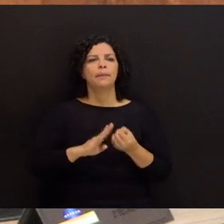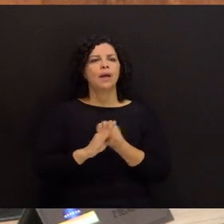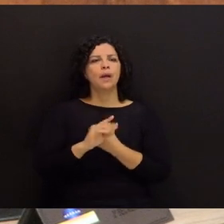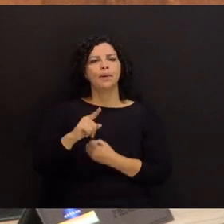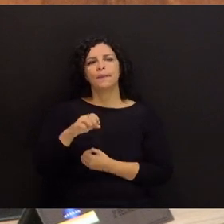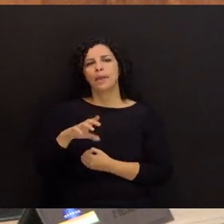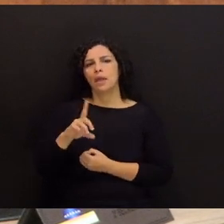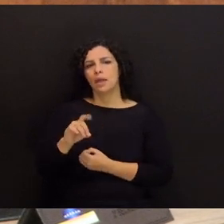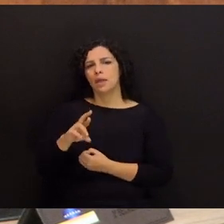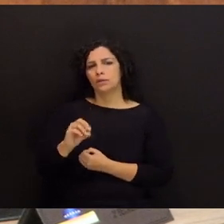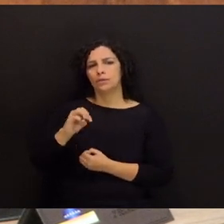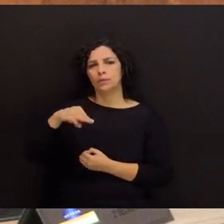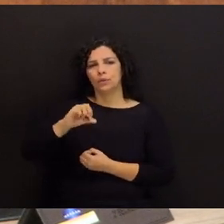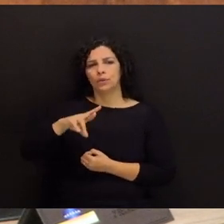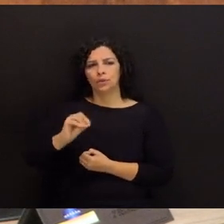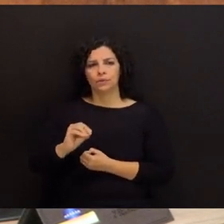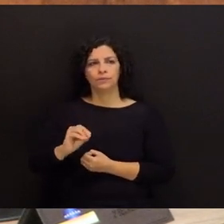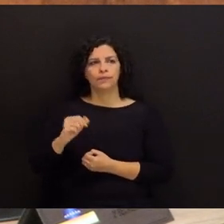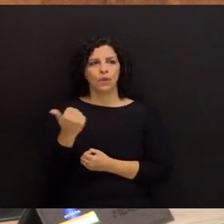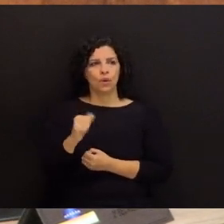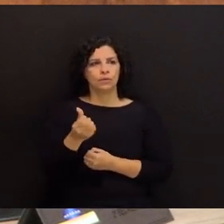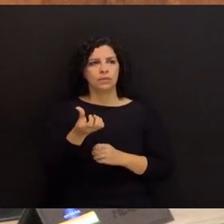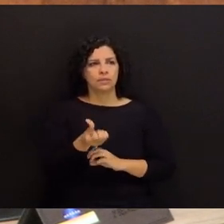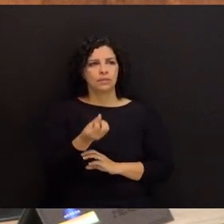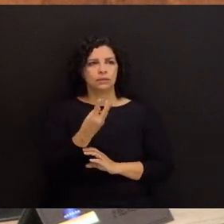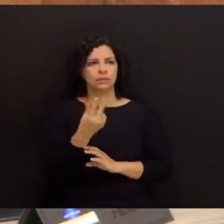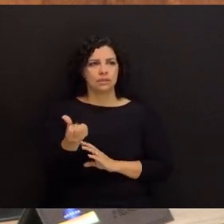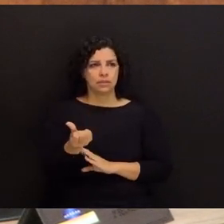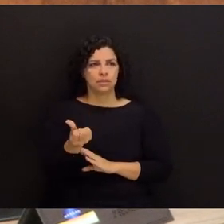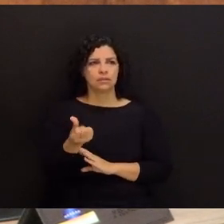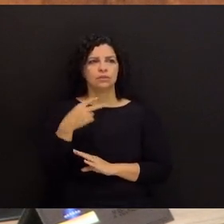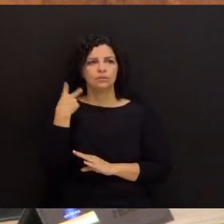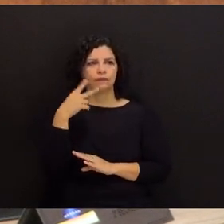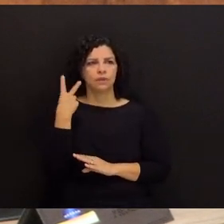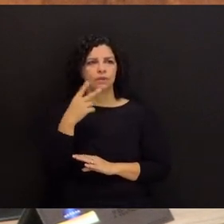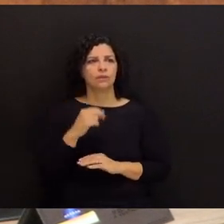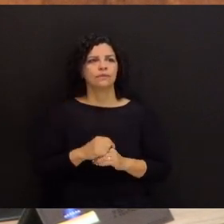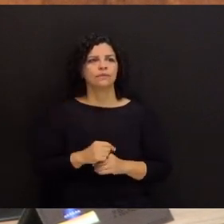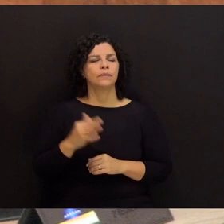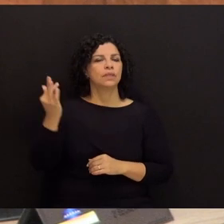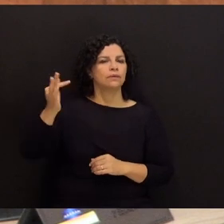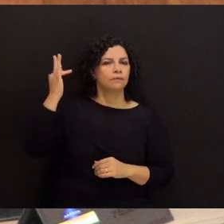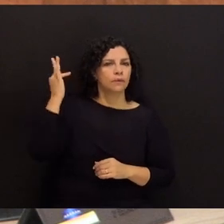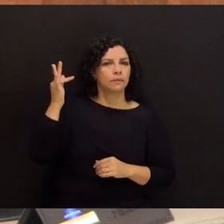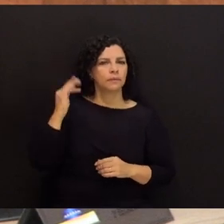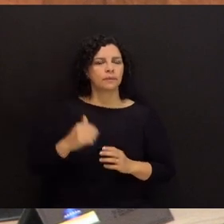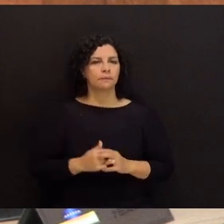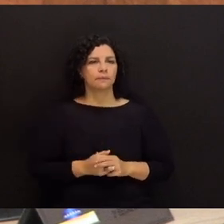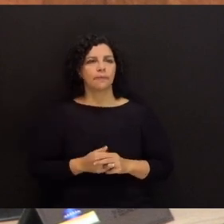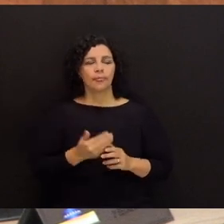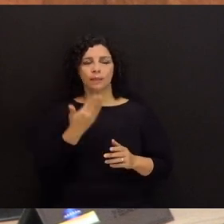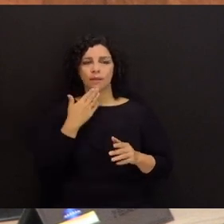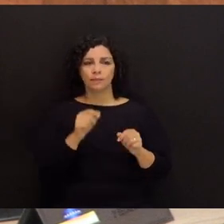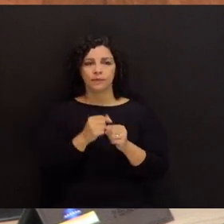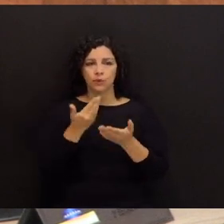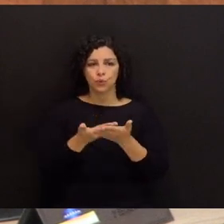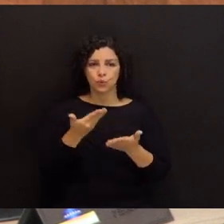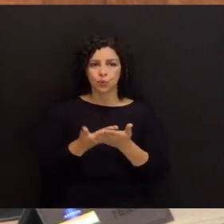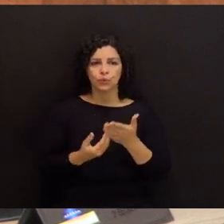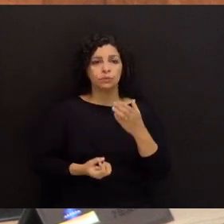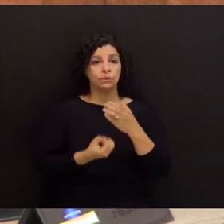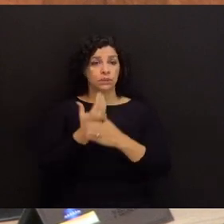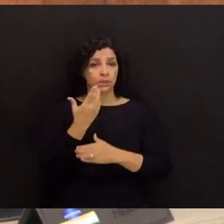indicação de número 11.636 do vereador Ailton femer que viabiliza estudo para